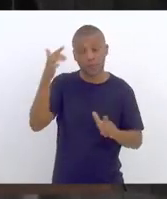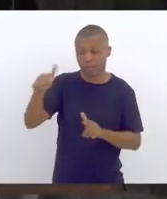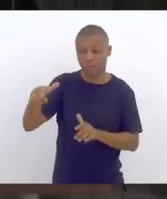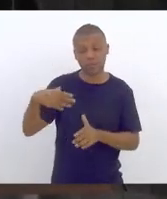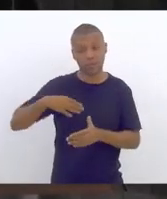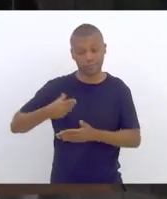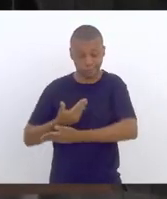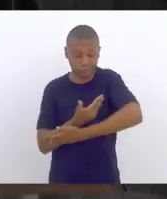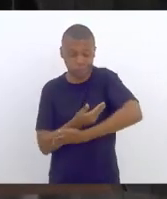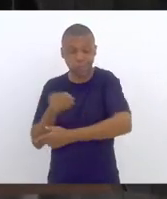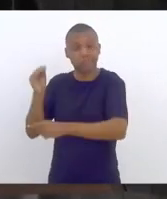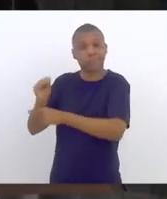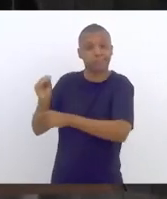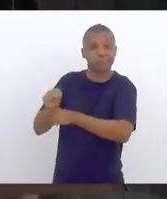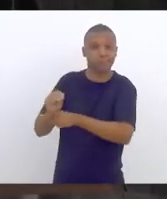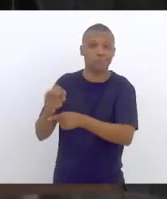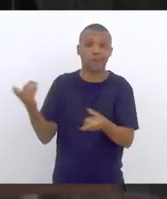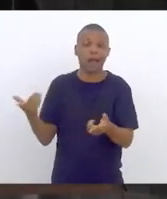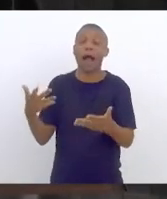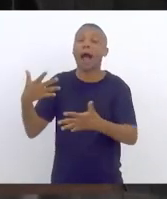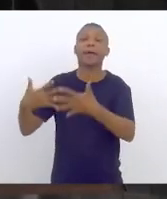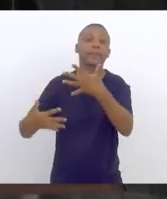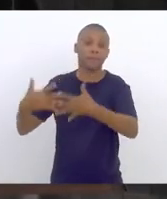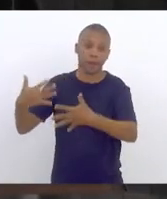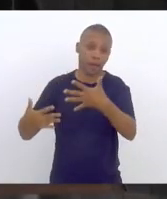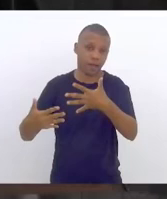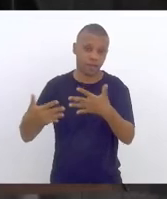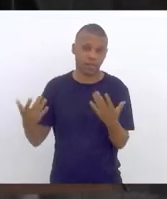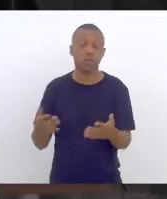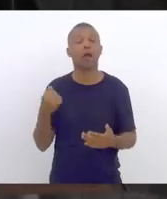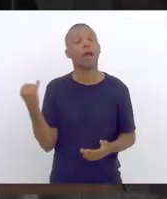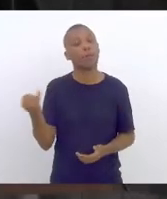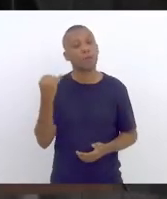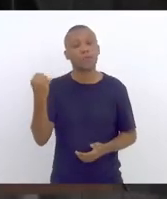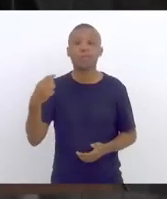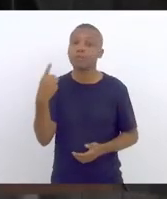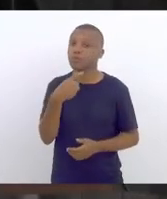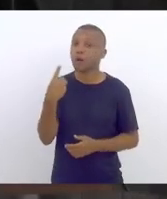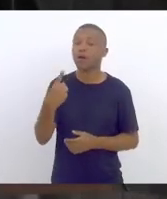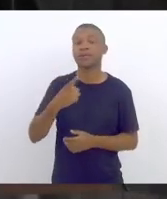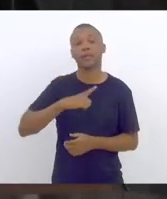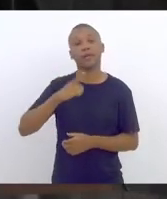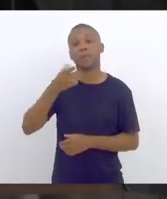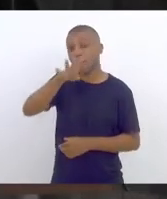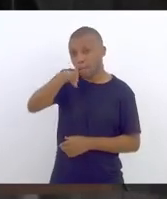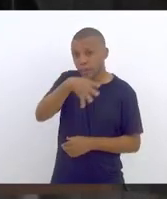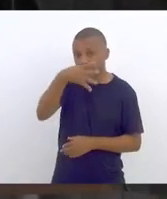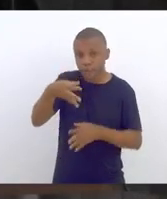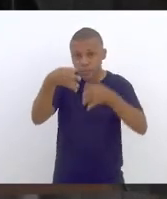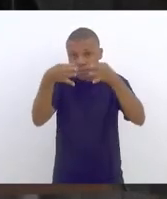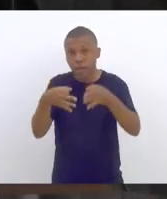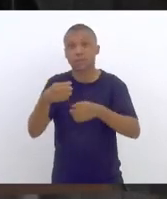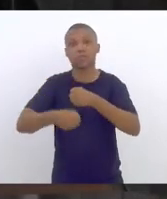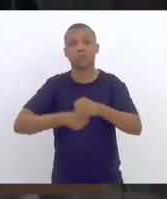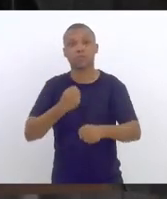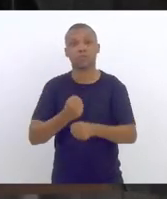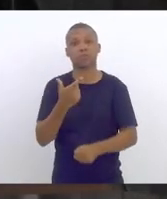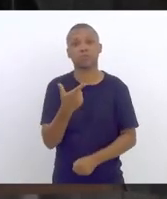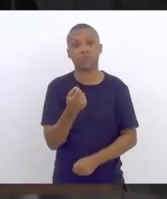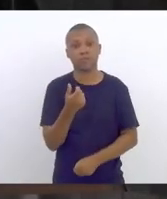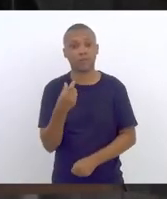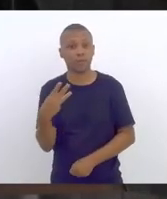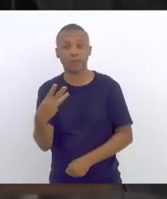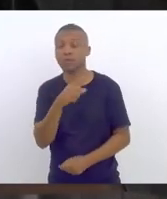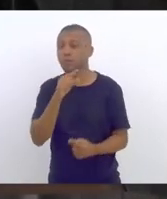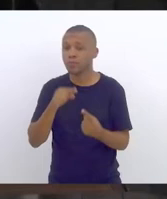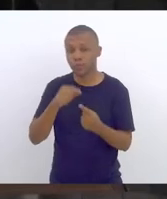que no orçamento 2023 já voltemos a ter uma programação para que os municípios sejam